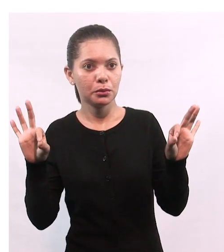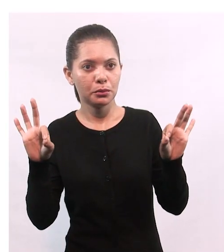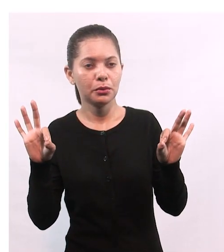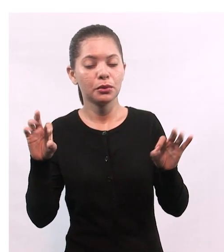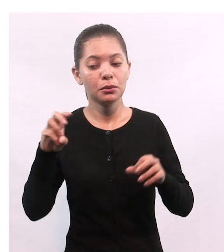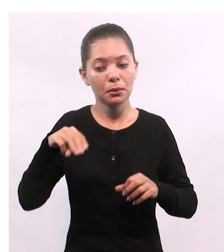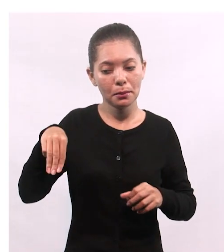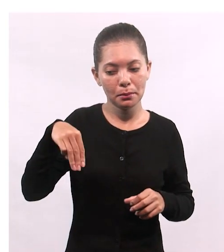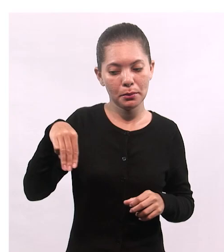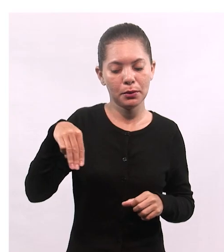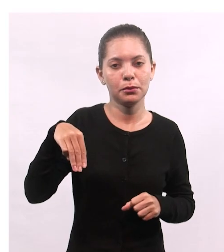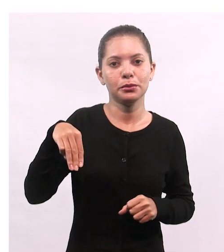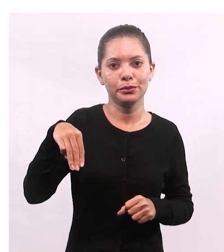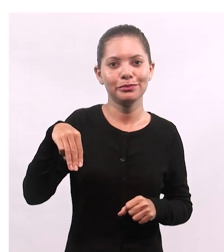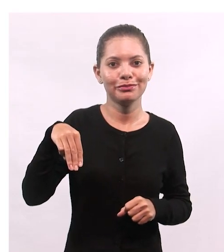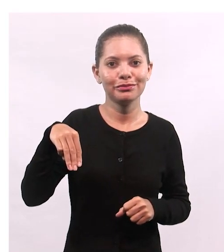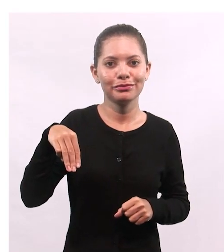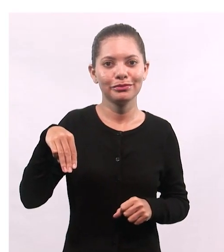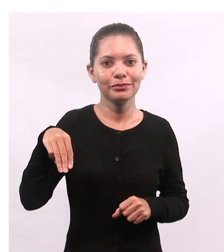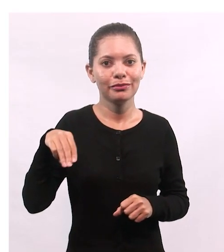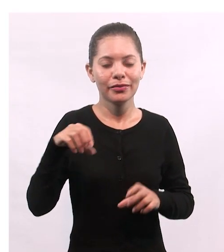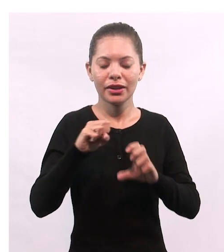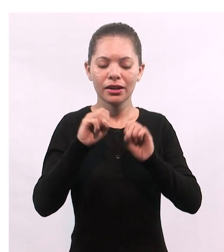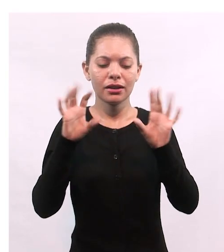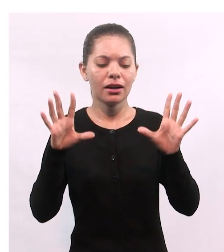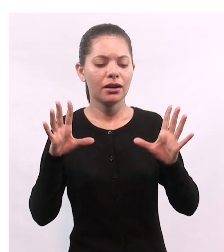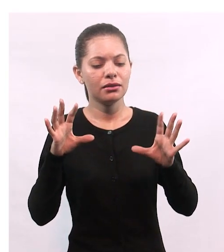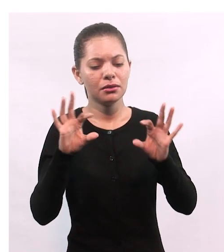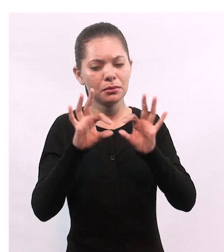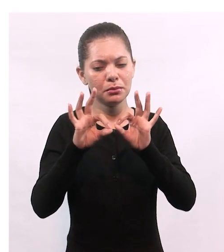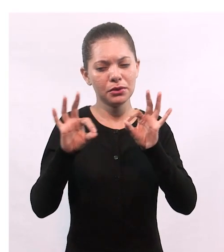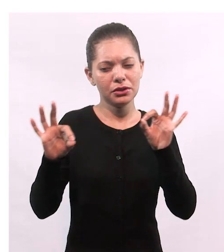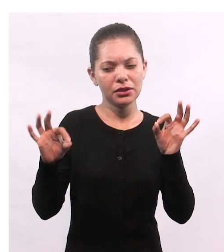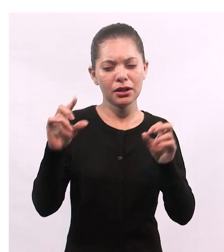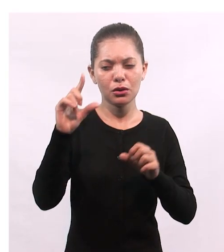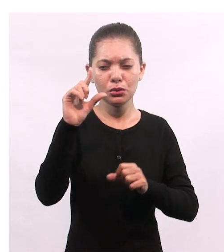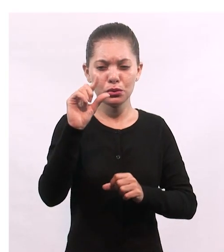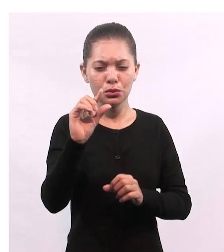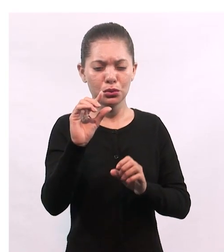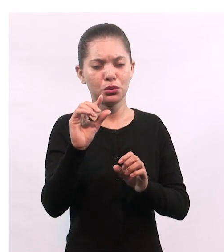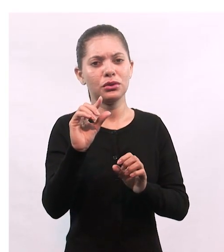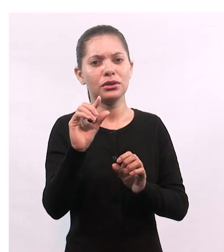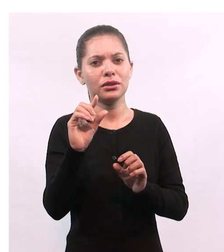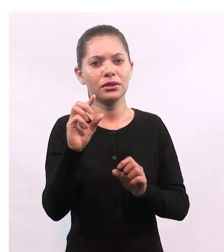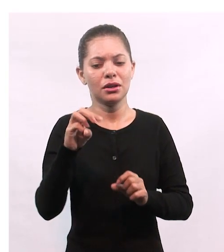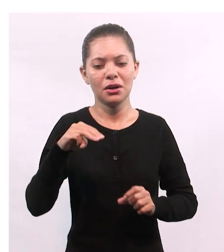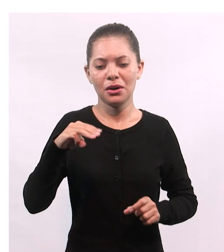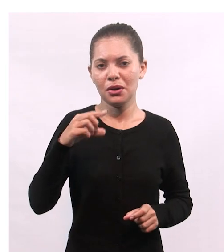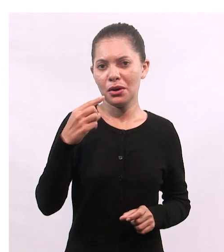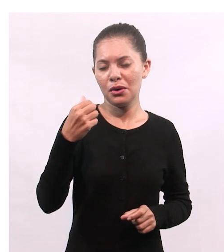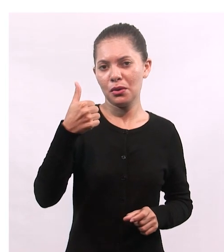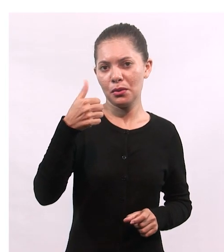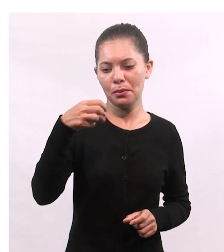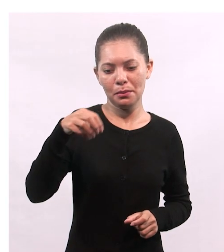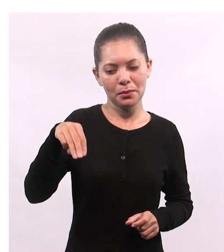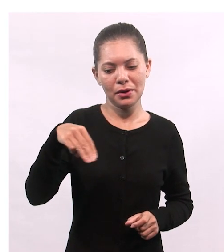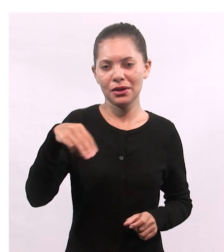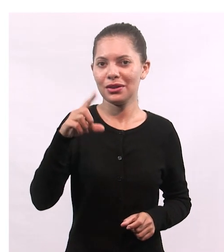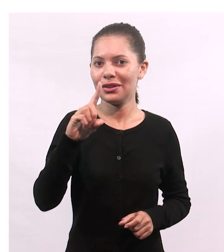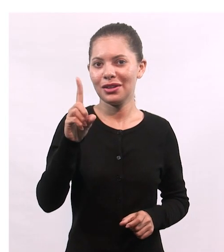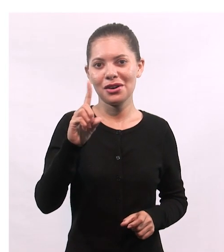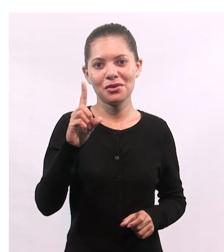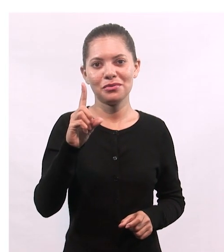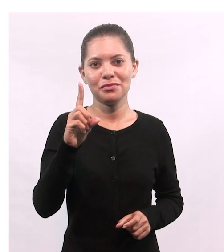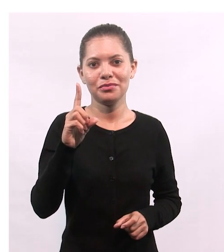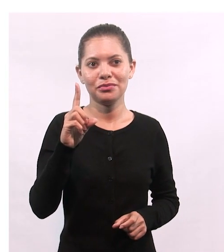vou adotar o metro. Obviamente que quando a gente quer medir distâncias muito curtas, o metro não serve como referência. E aí o